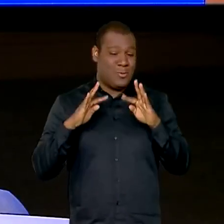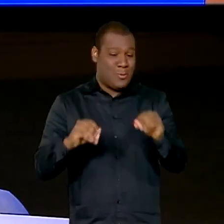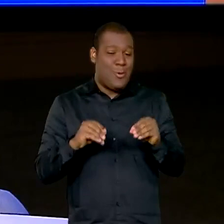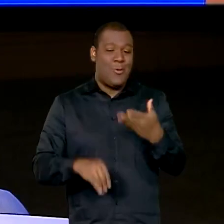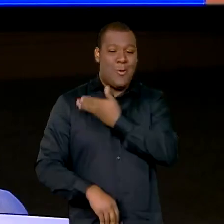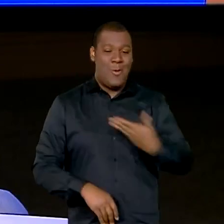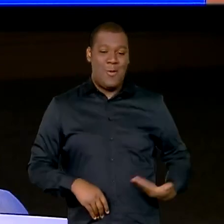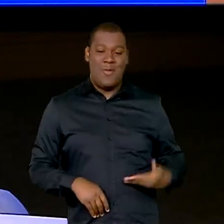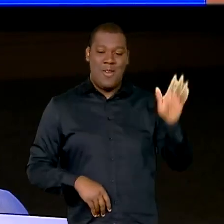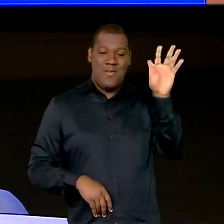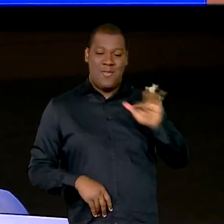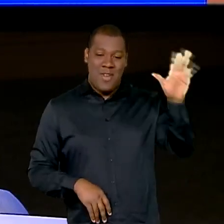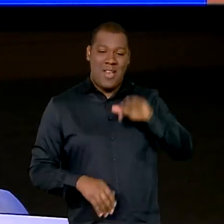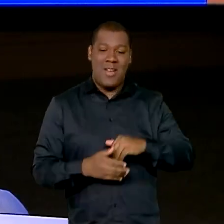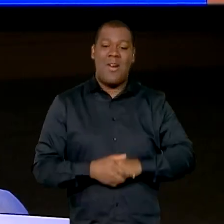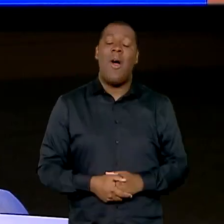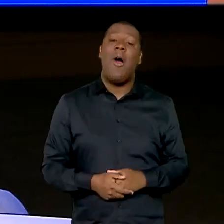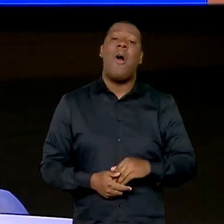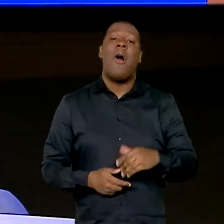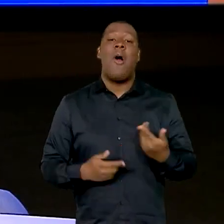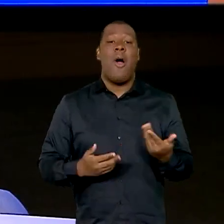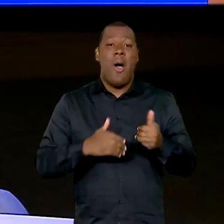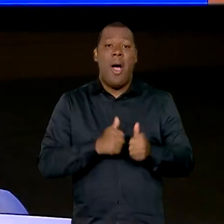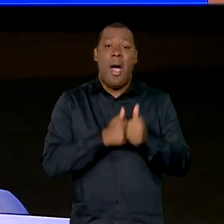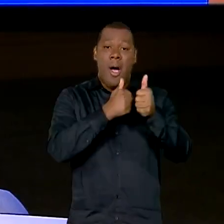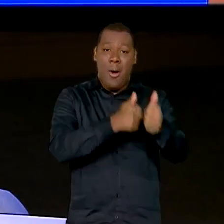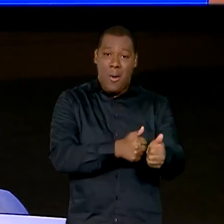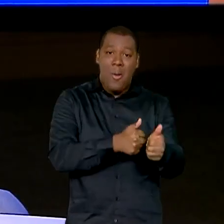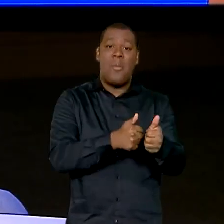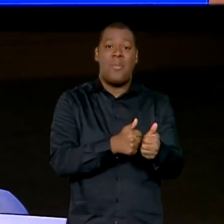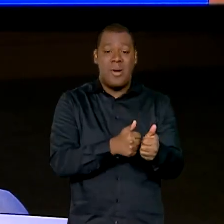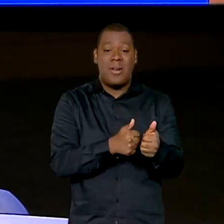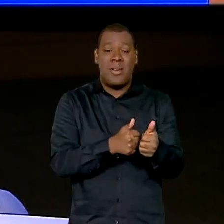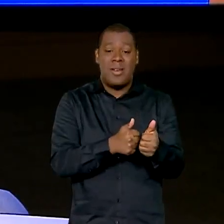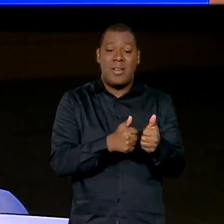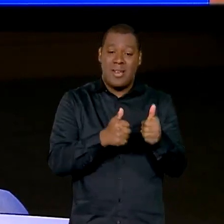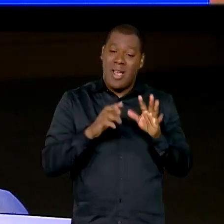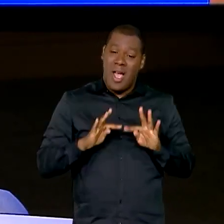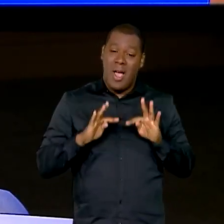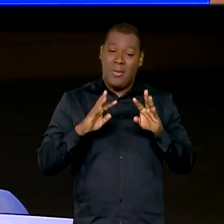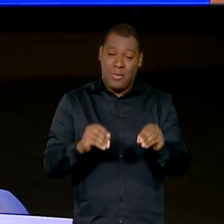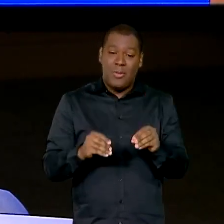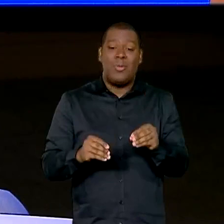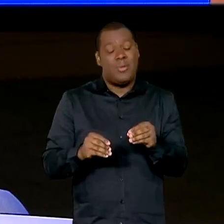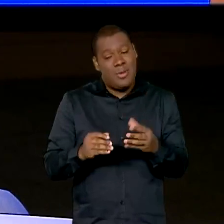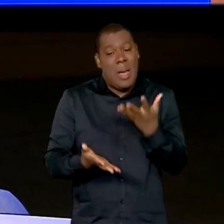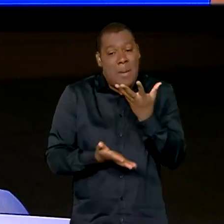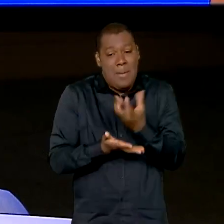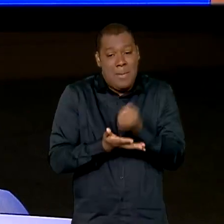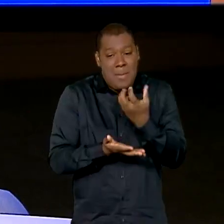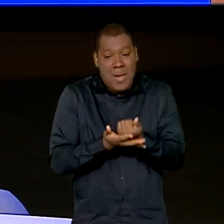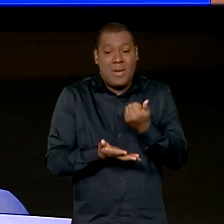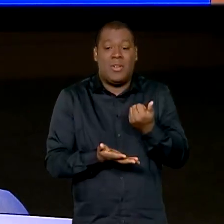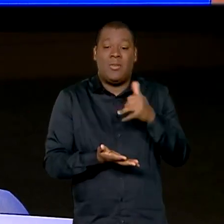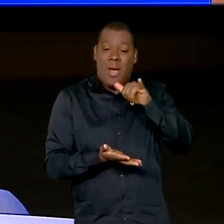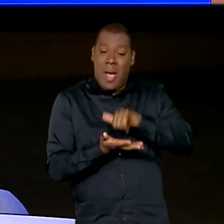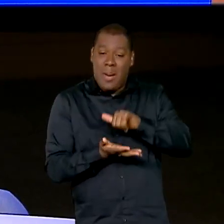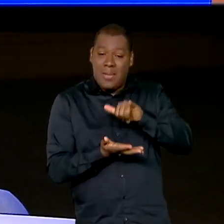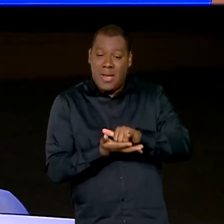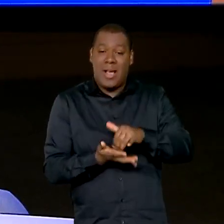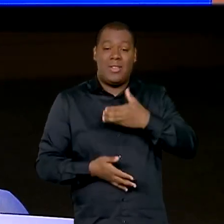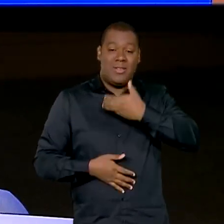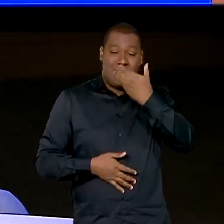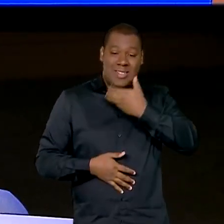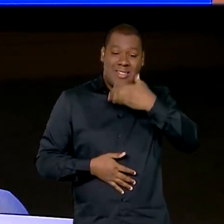também pode nos acompanhar e ter o nosso conteúdo na palma da sua mão. Basta baixar de graça na loja de aplicativo do seu